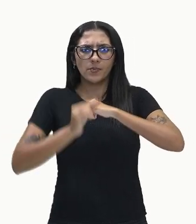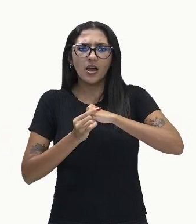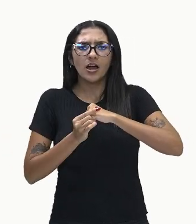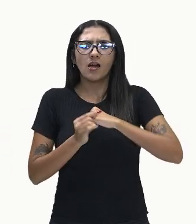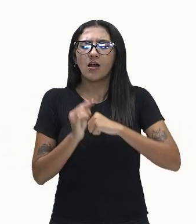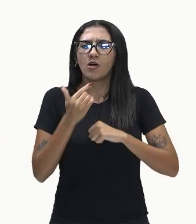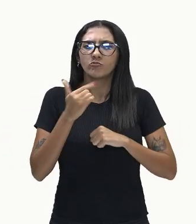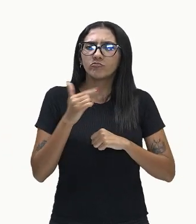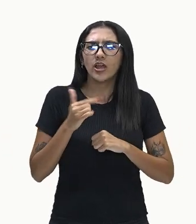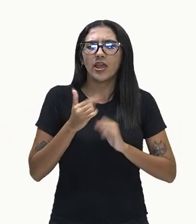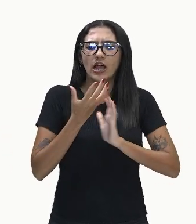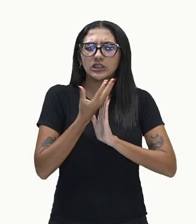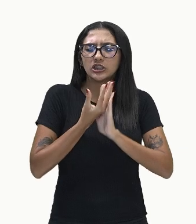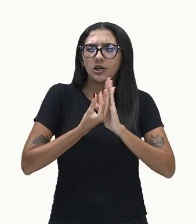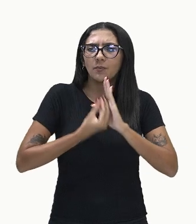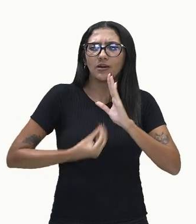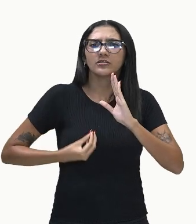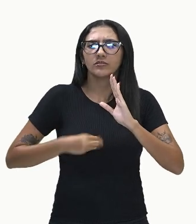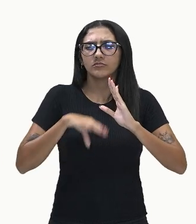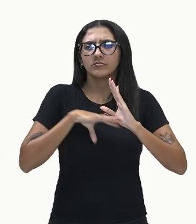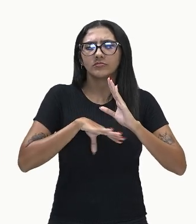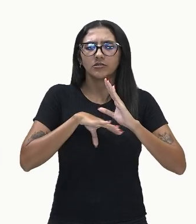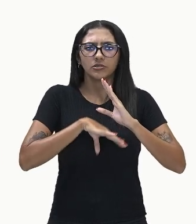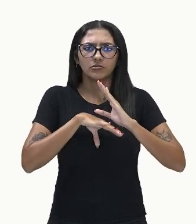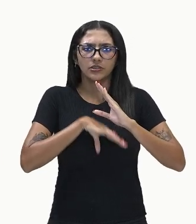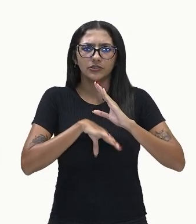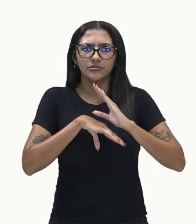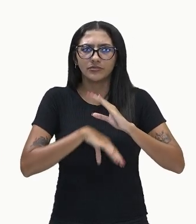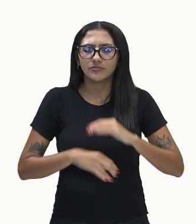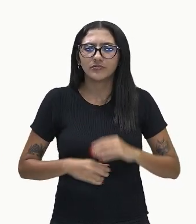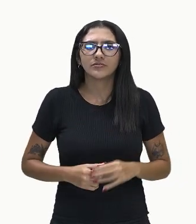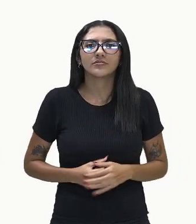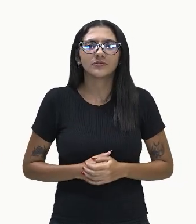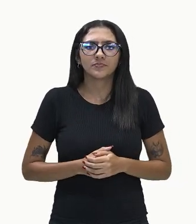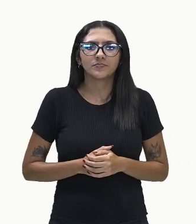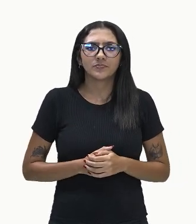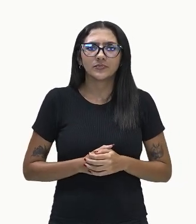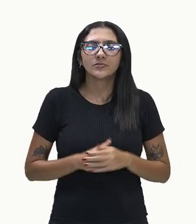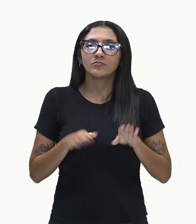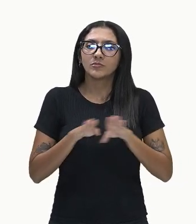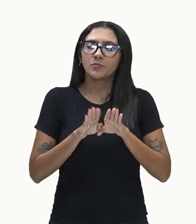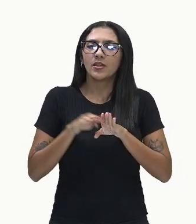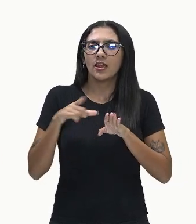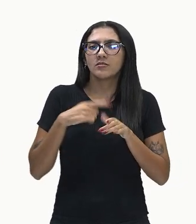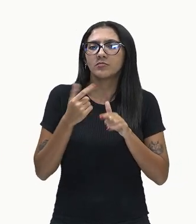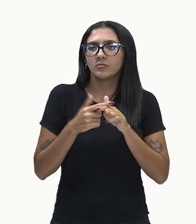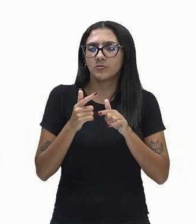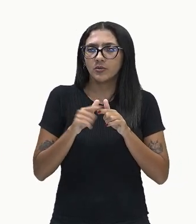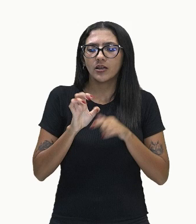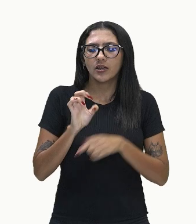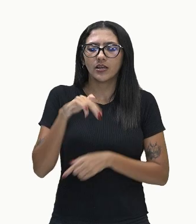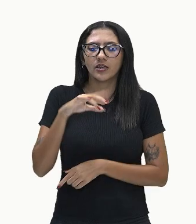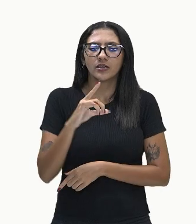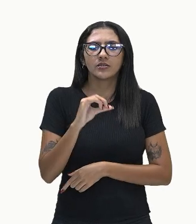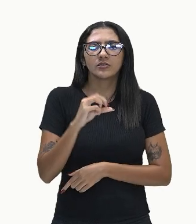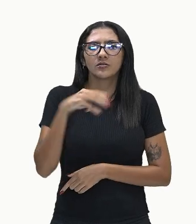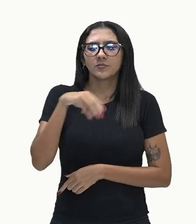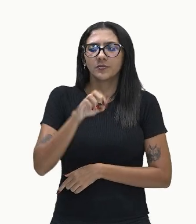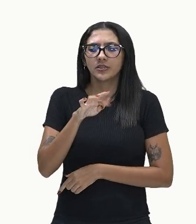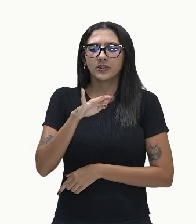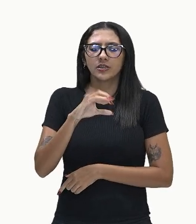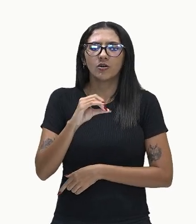essa descamação por completo. E aí também ele se torna uma doença chamada